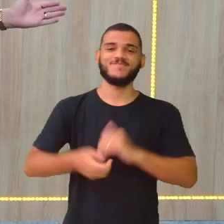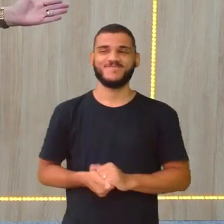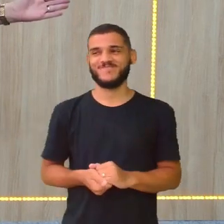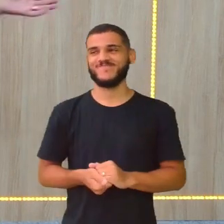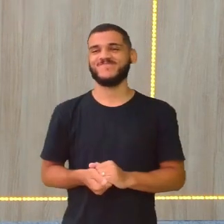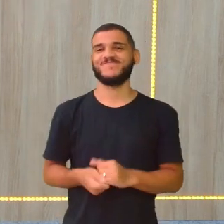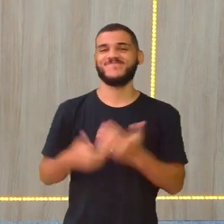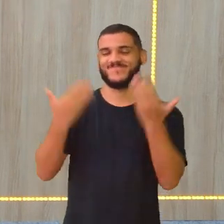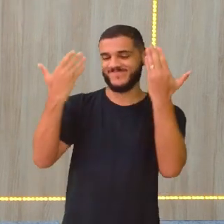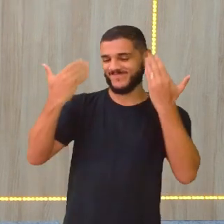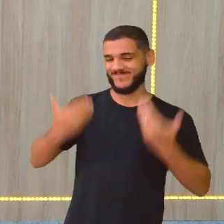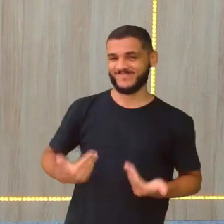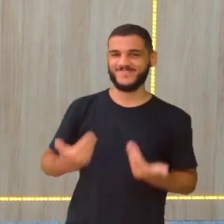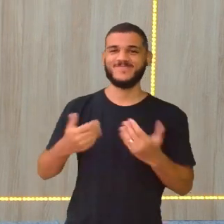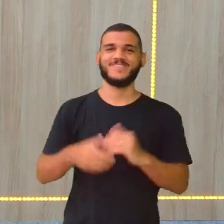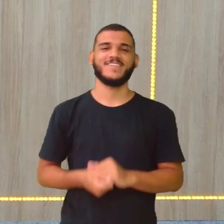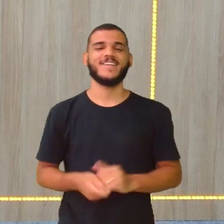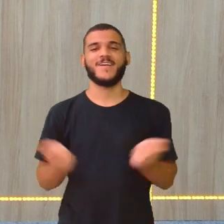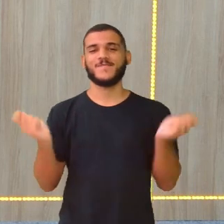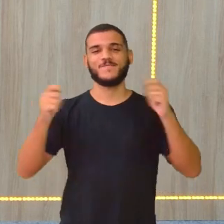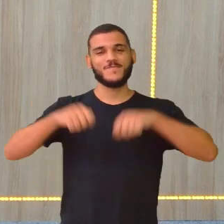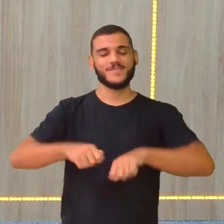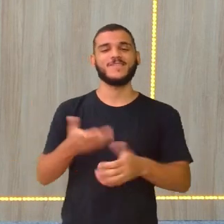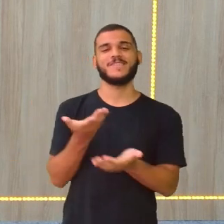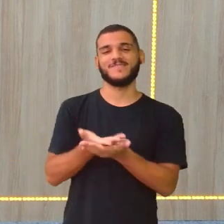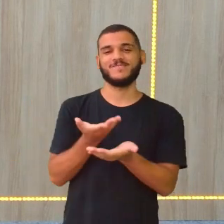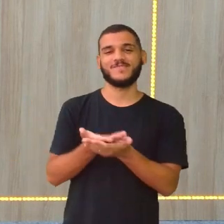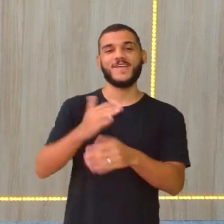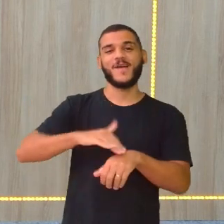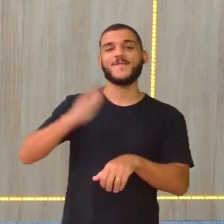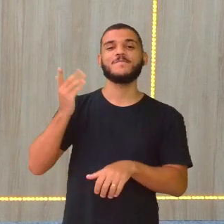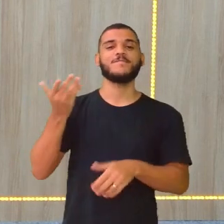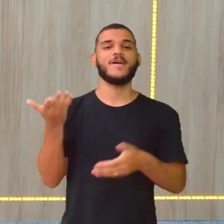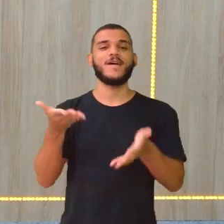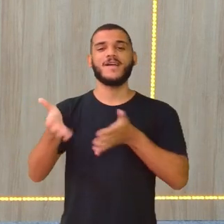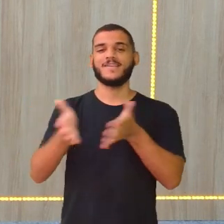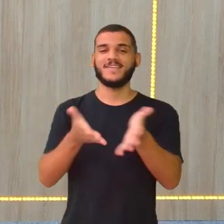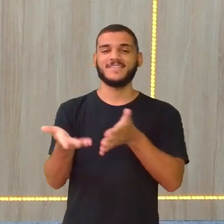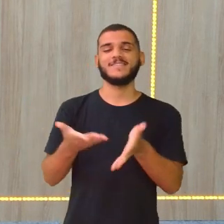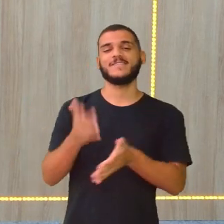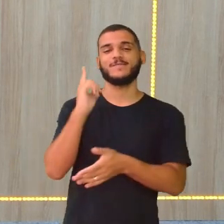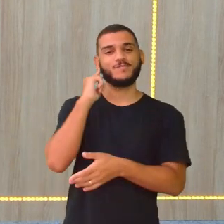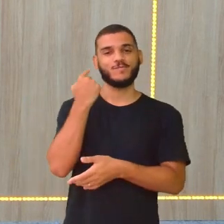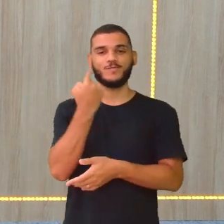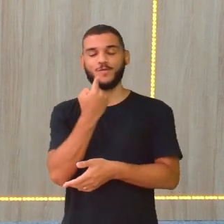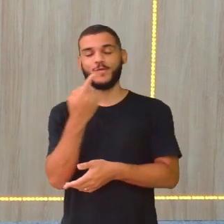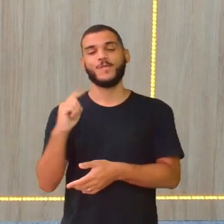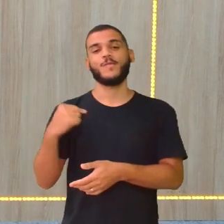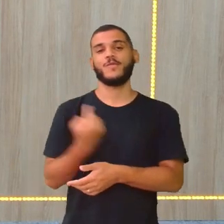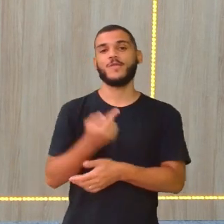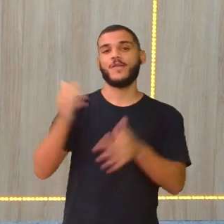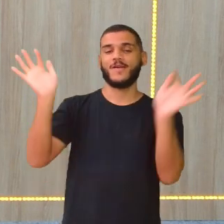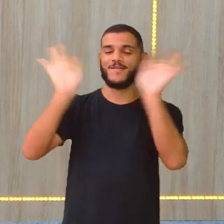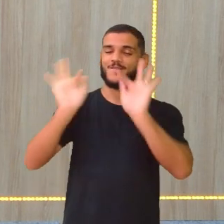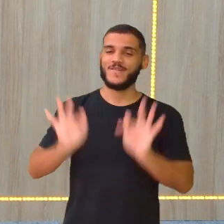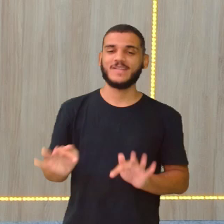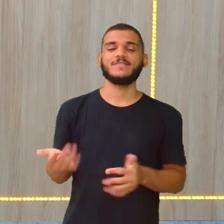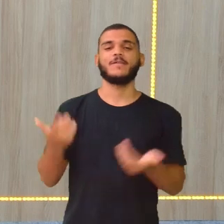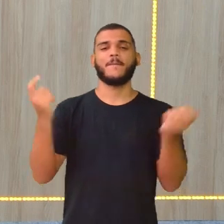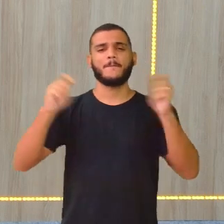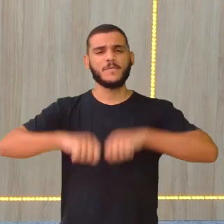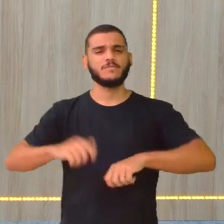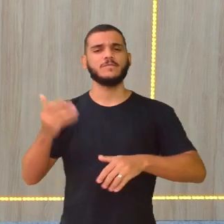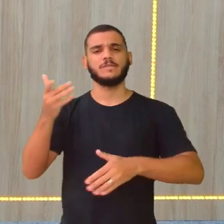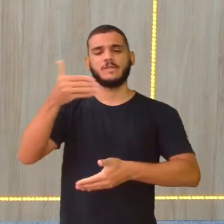Clisma, gente, que nos torna, não é, essa aula muito mais acessível. E para nós é sempre uma alegria